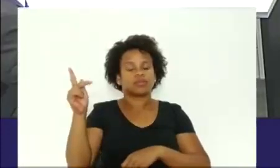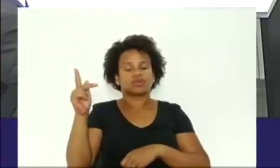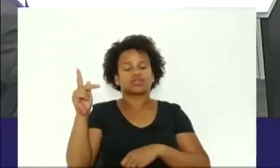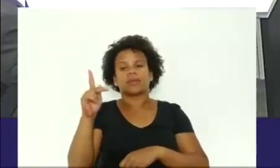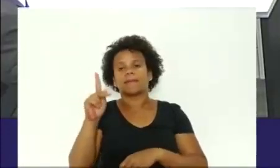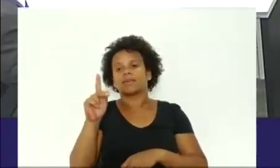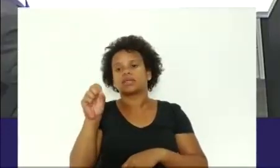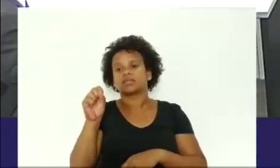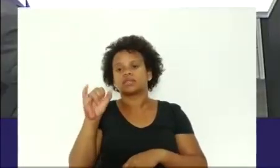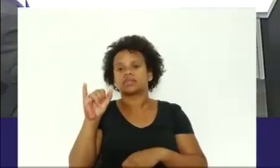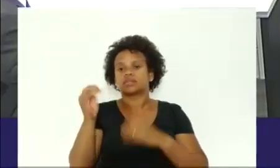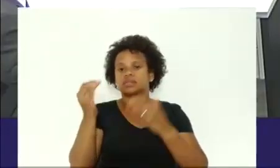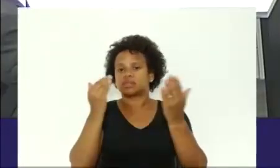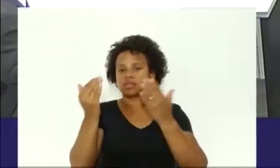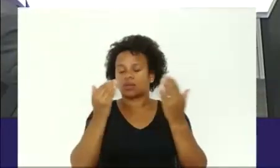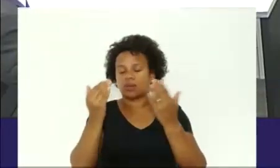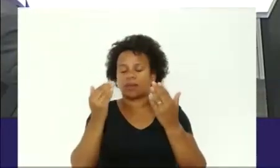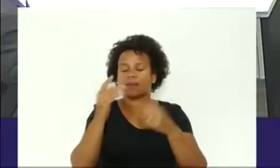psicopedagogia.